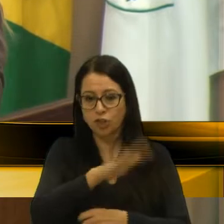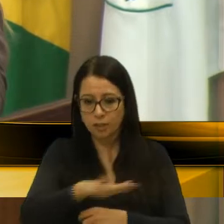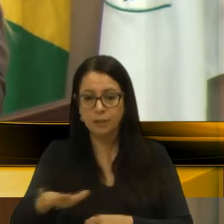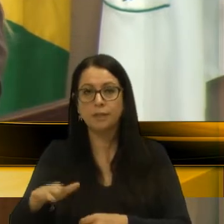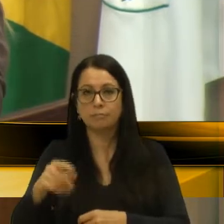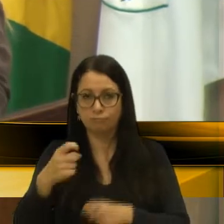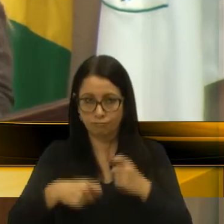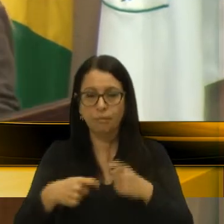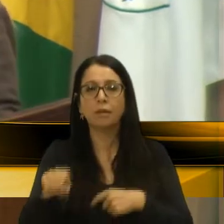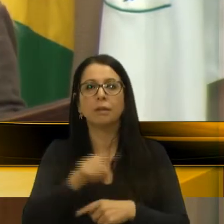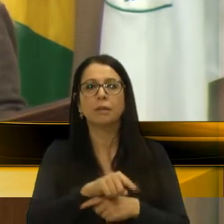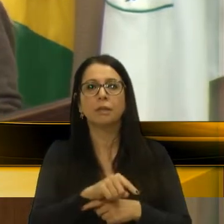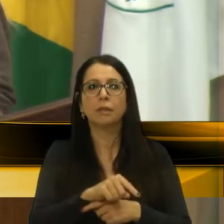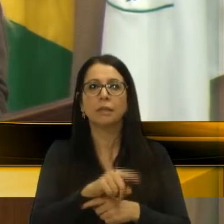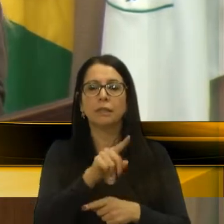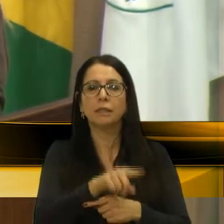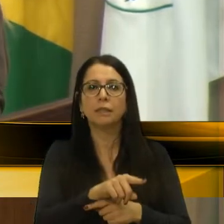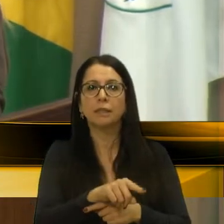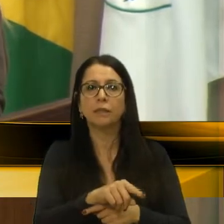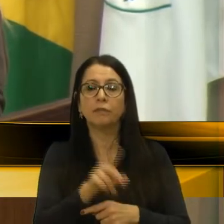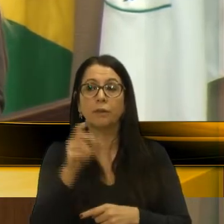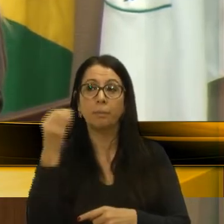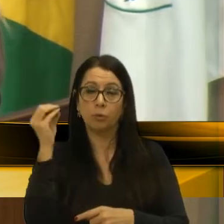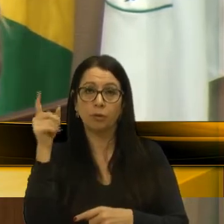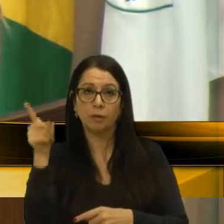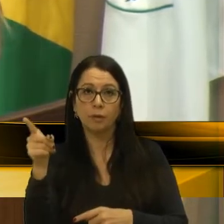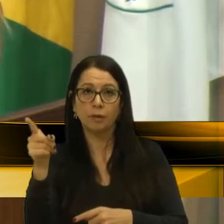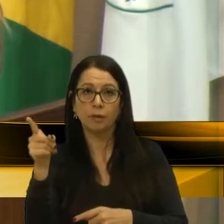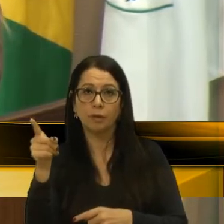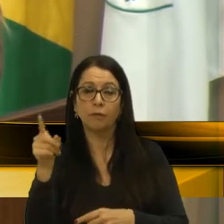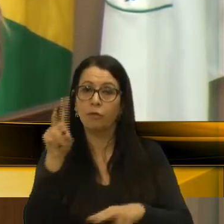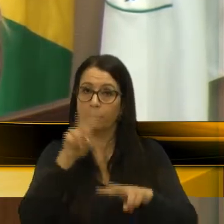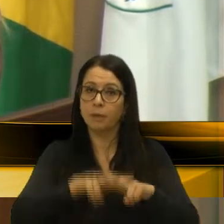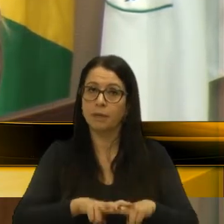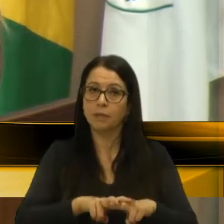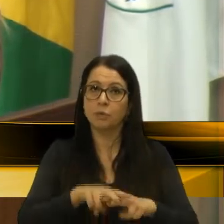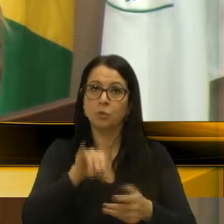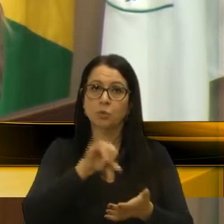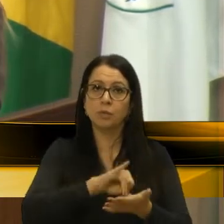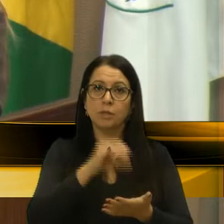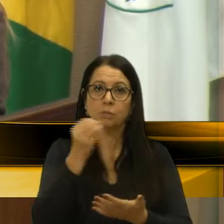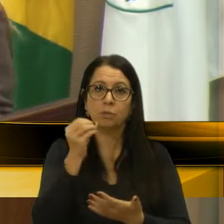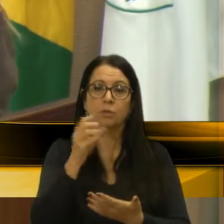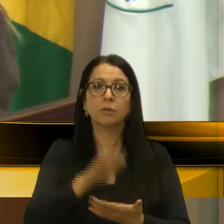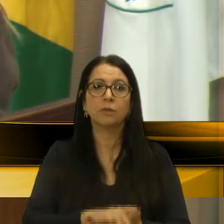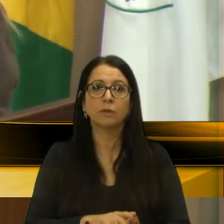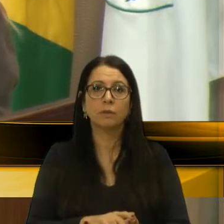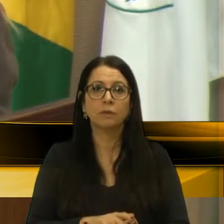em regime de progressão de pena em Porto Alegre, foi preso no centro de Porto Alegre,